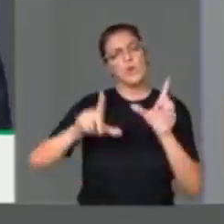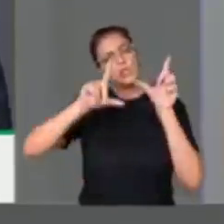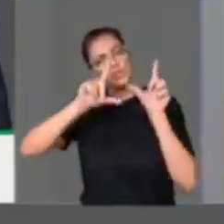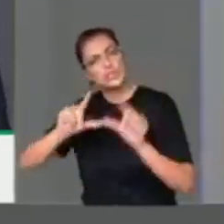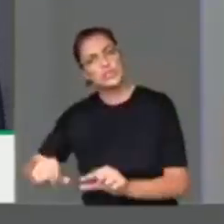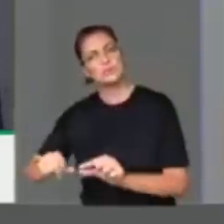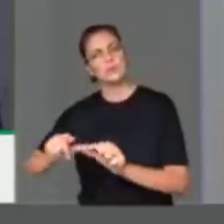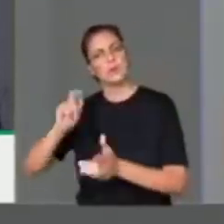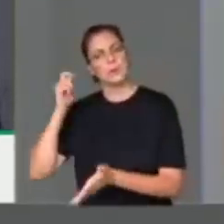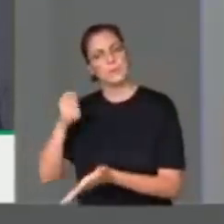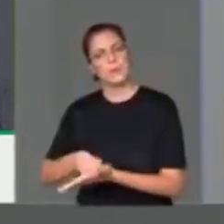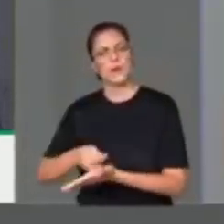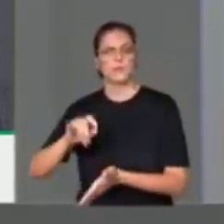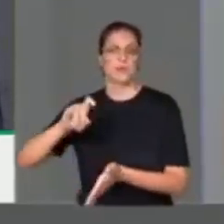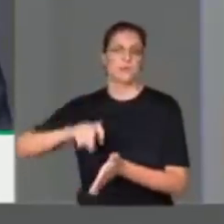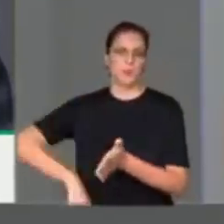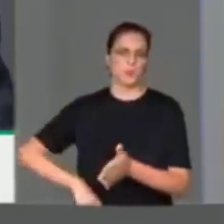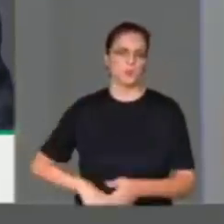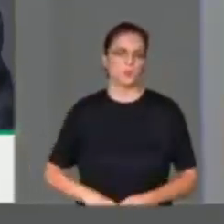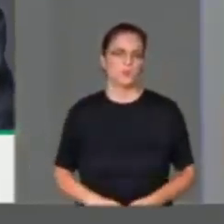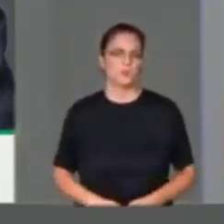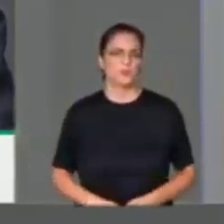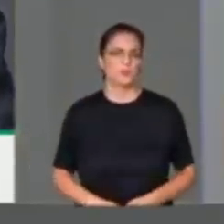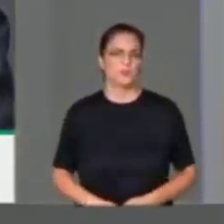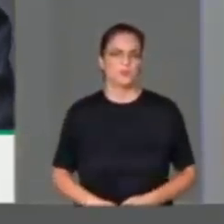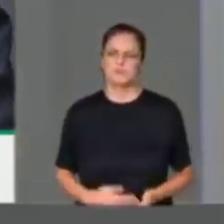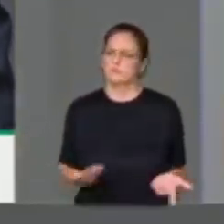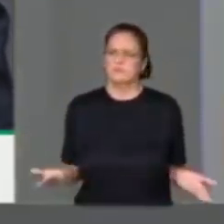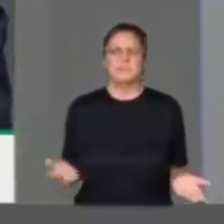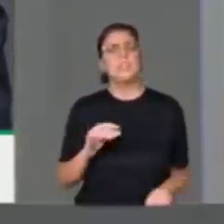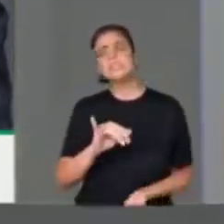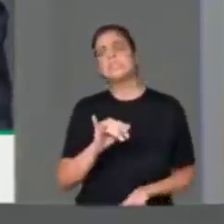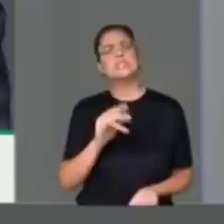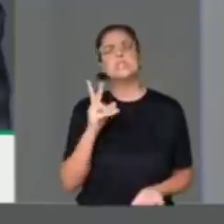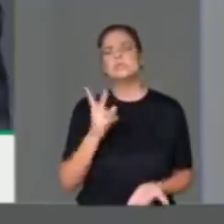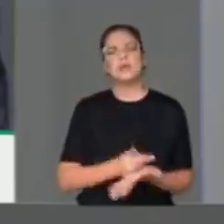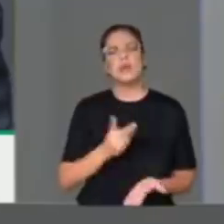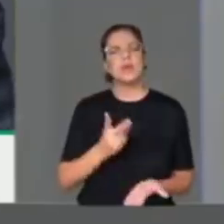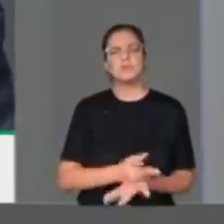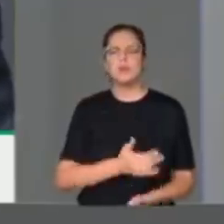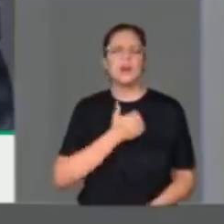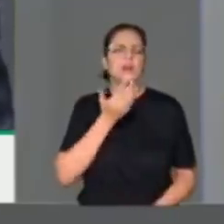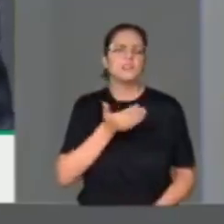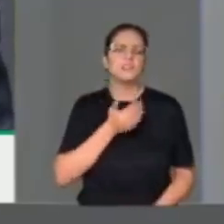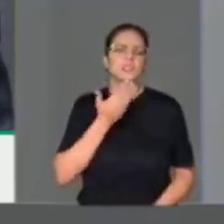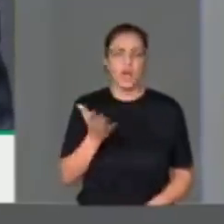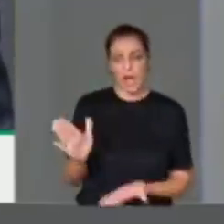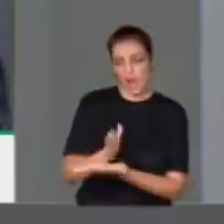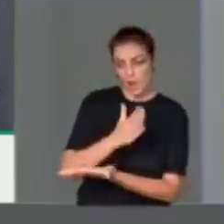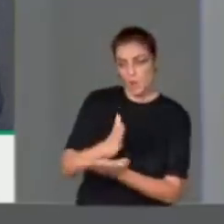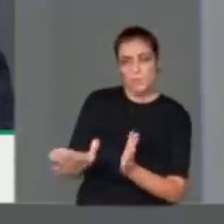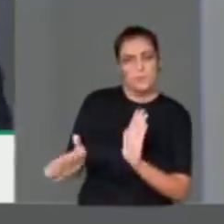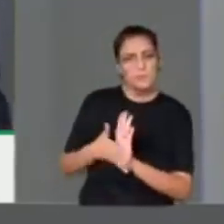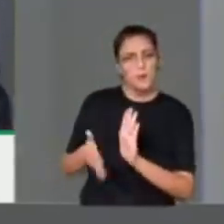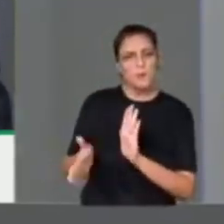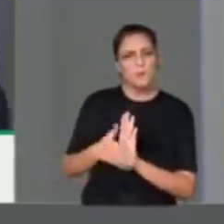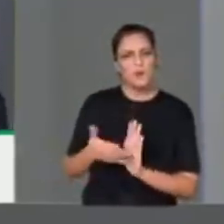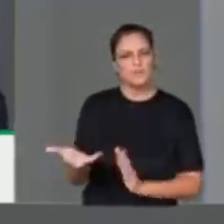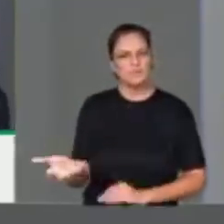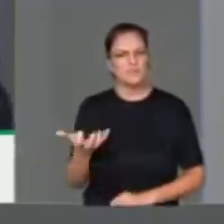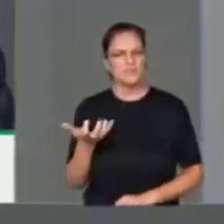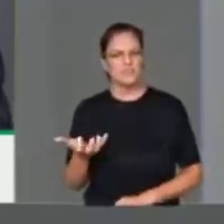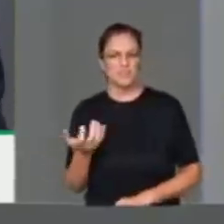carga tributária. Não adianta também a gente promover uma reforma tributária aqui, como algumas tramitam, focando na